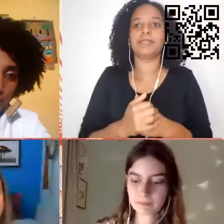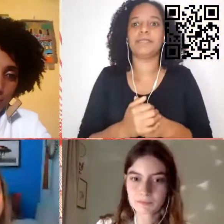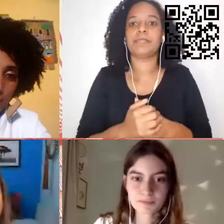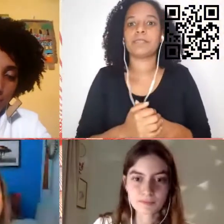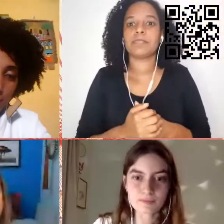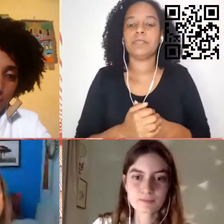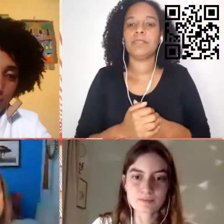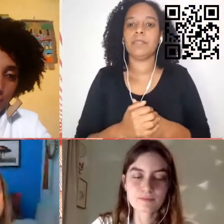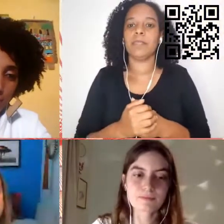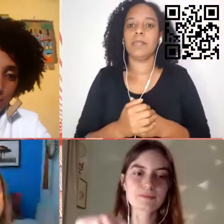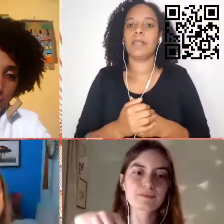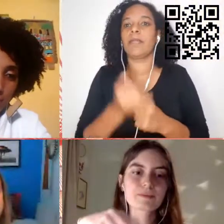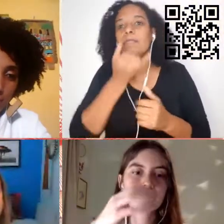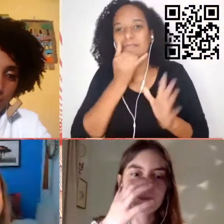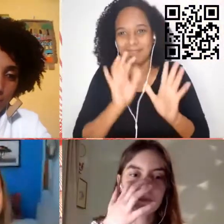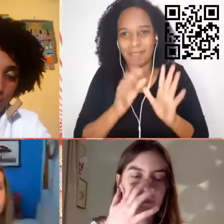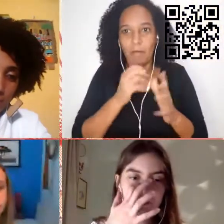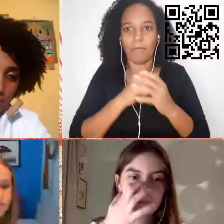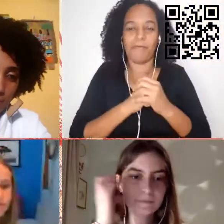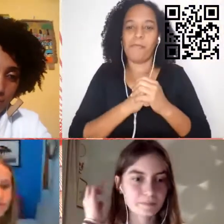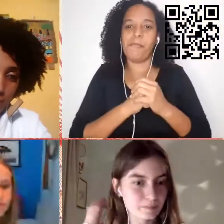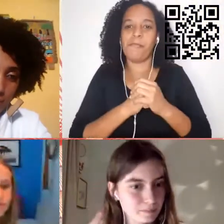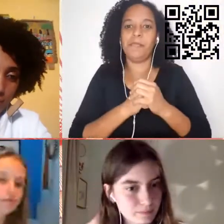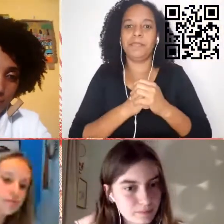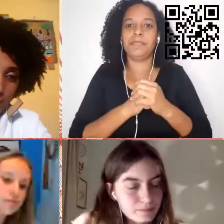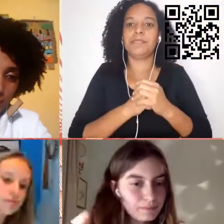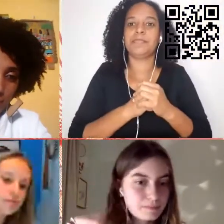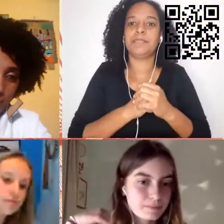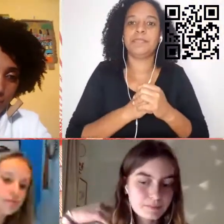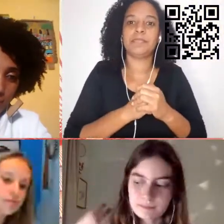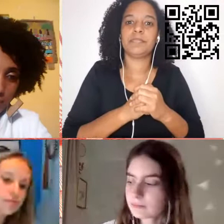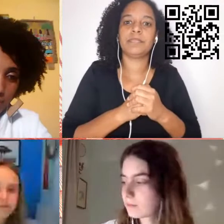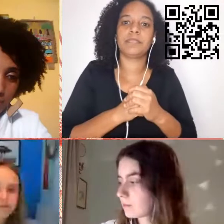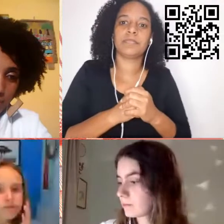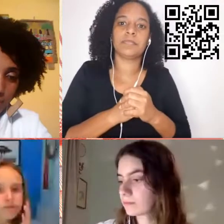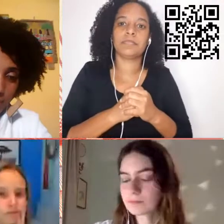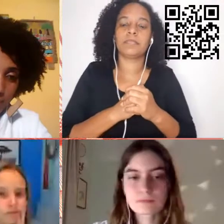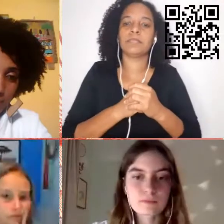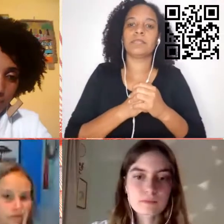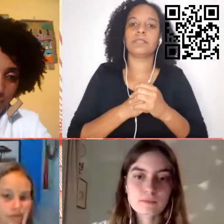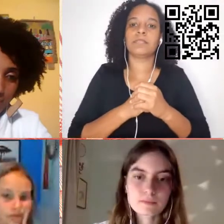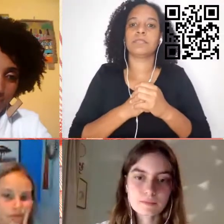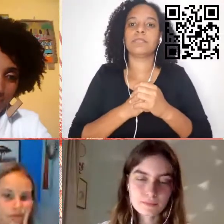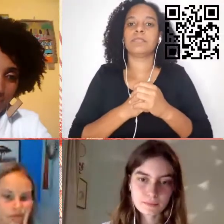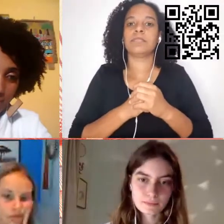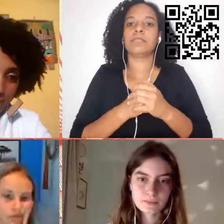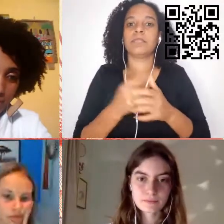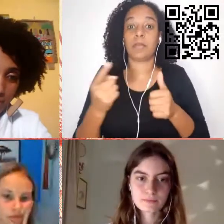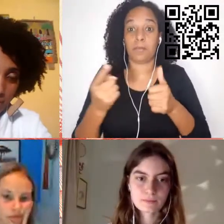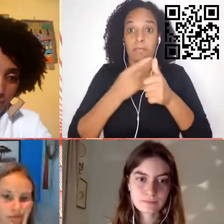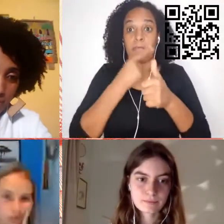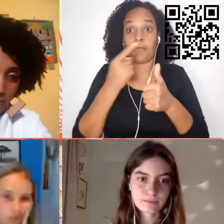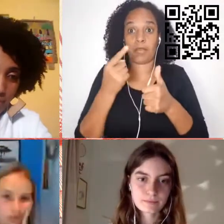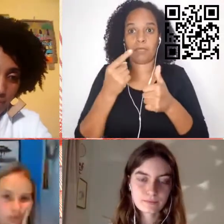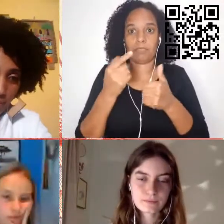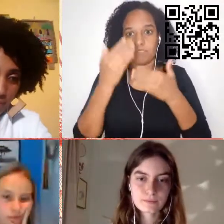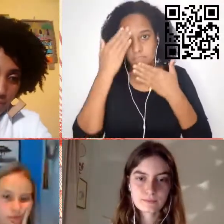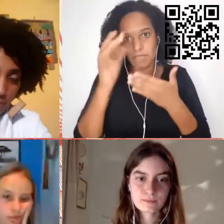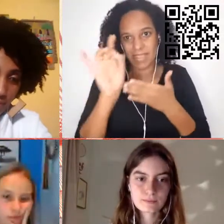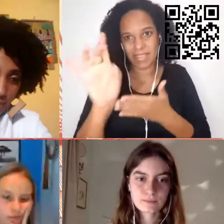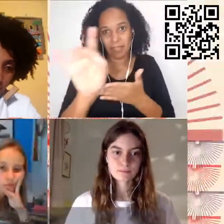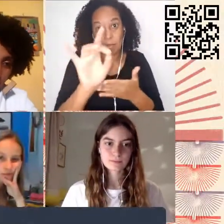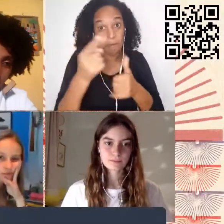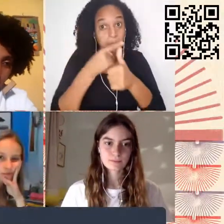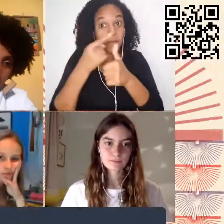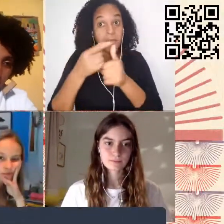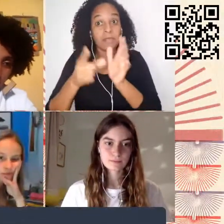Desculpa. Eu vou chamar agora Antes de fazer os agradecimentos finais, eu vou